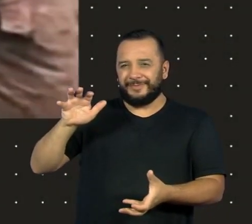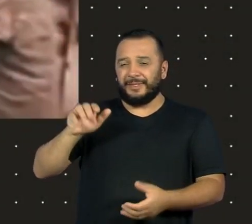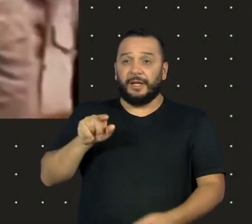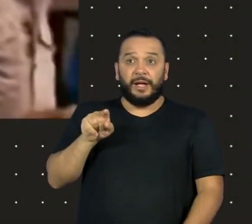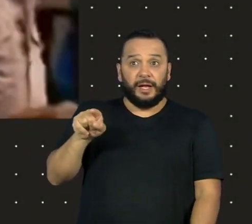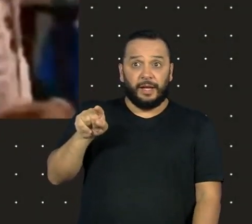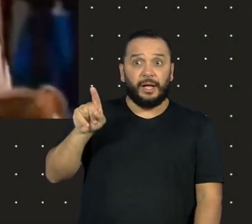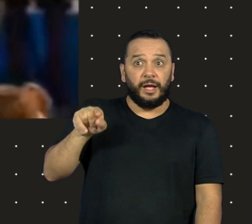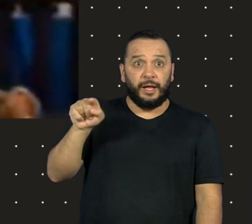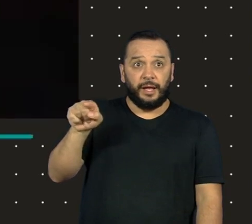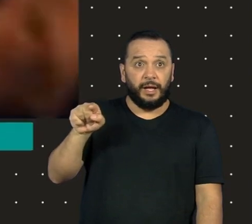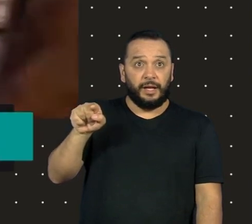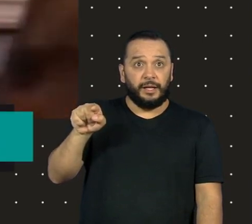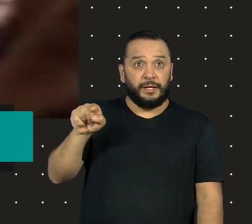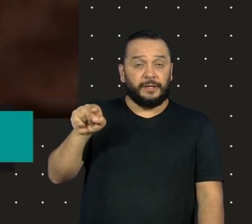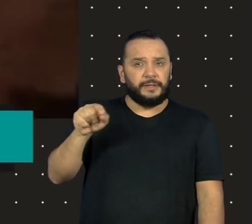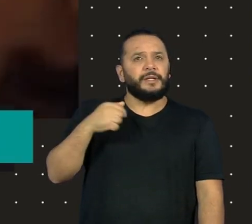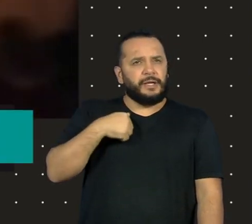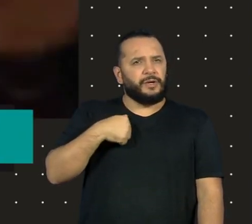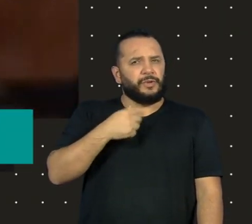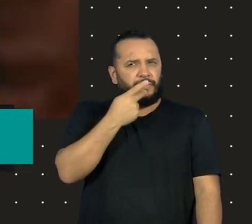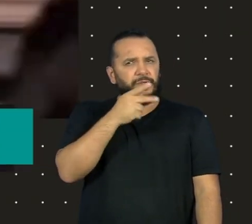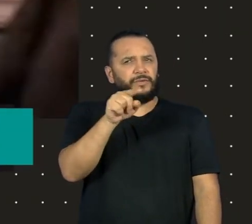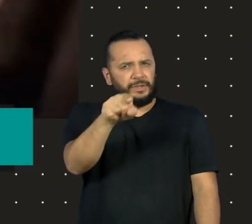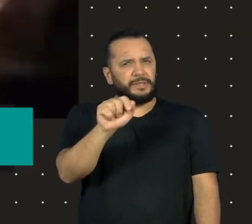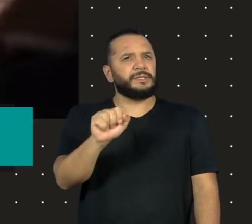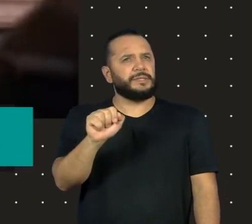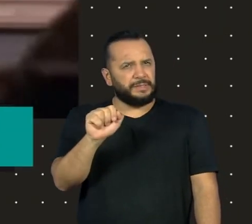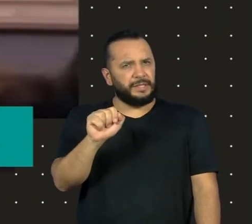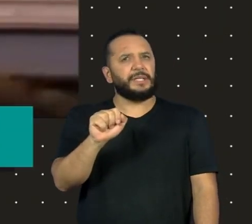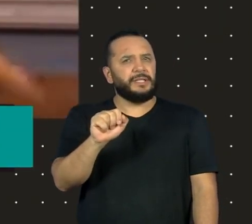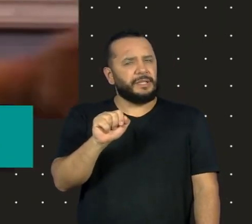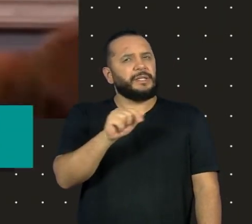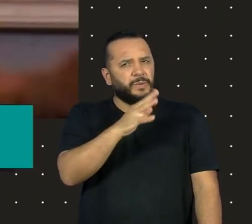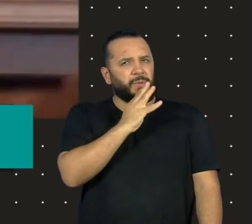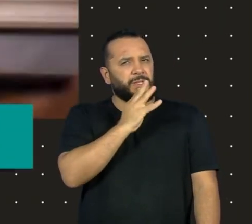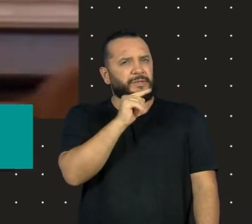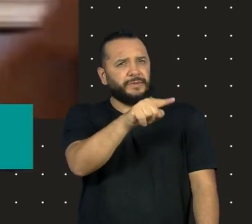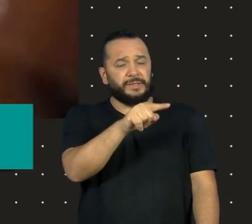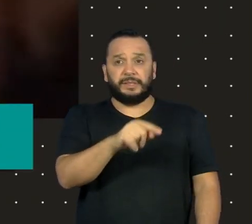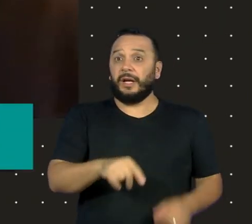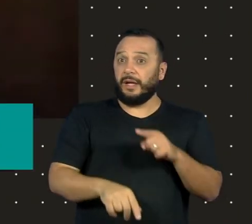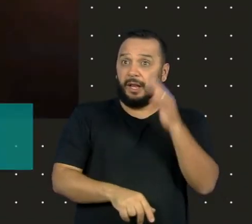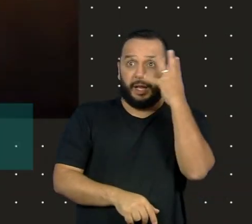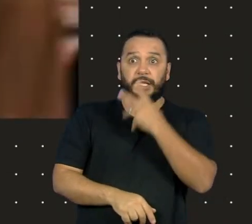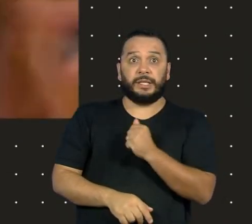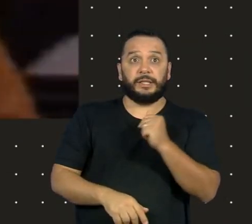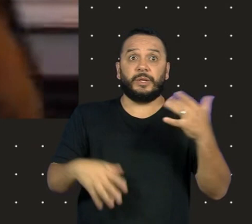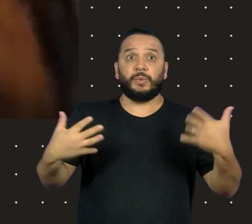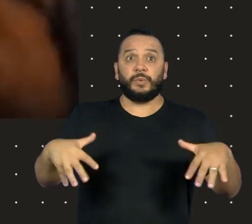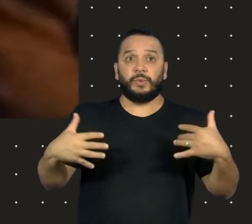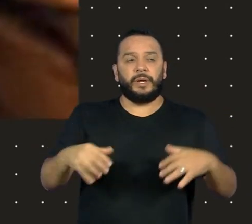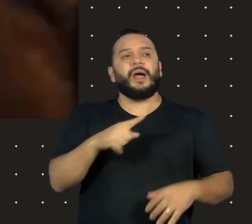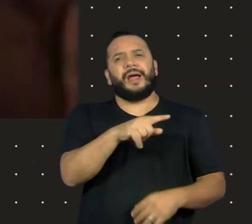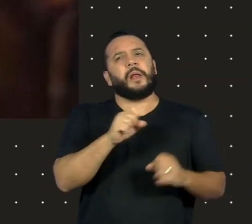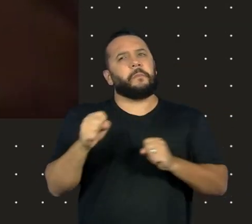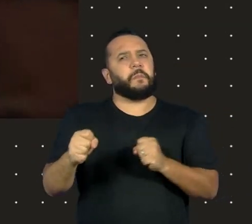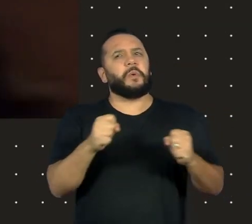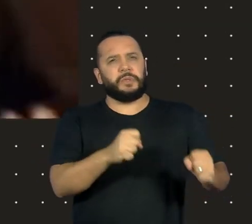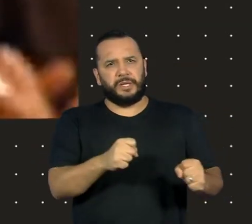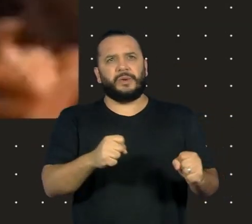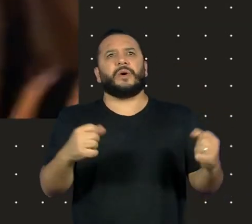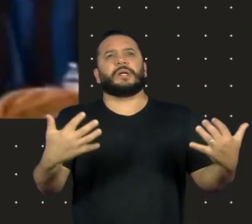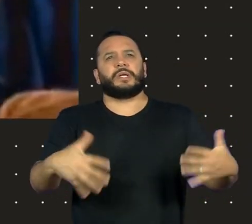mesma. Você já viu? Tô falando com você. Você já tá de olho onde, hein? Mas ela é linda, hein? Ela é poderosa pra caramba,